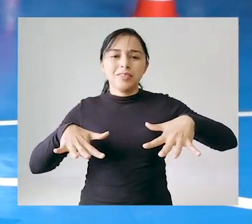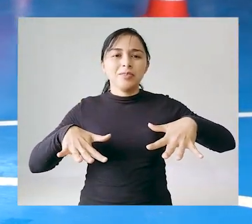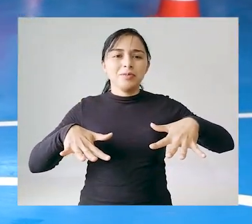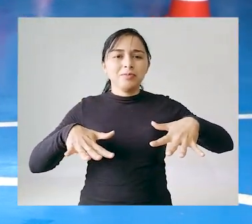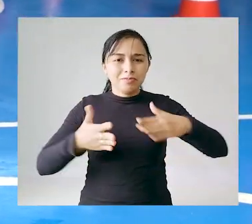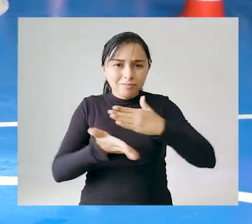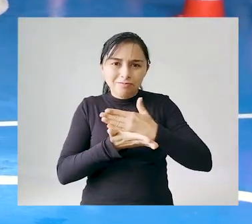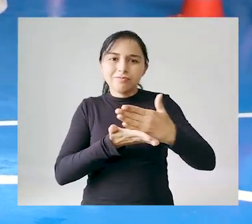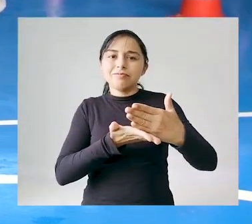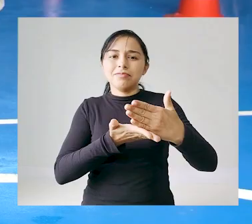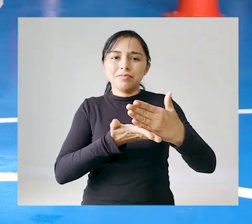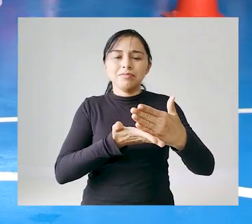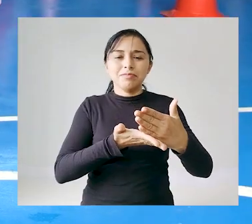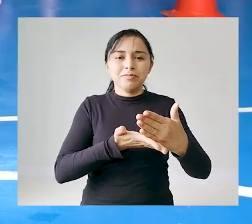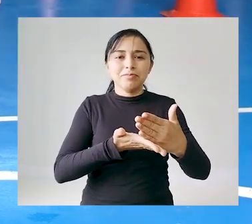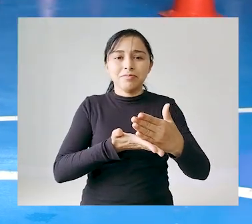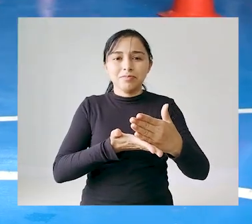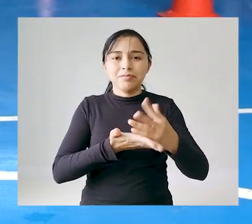isso.